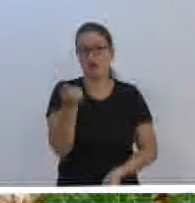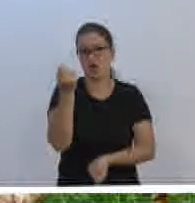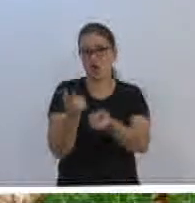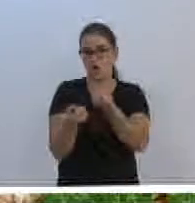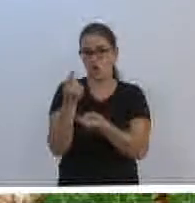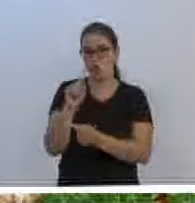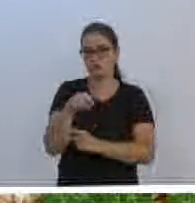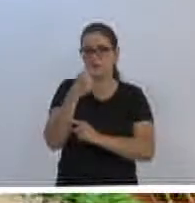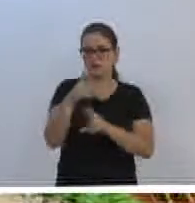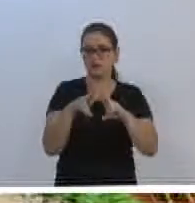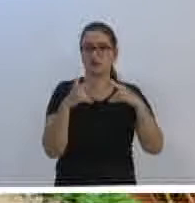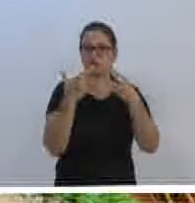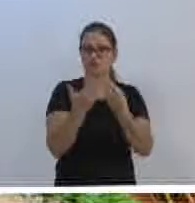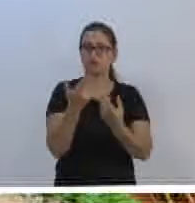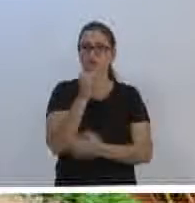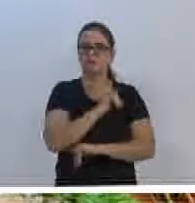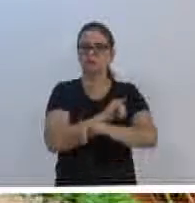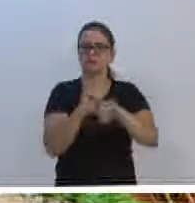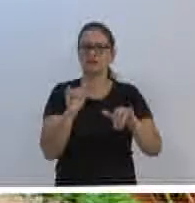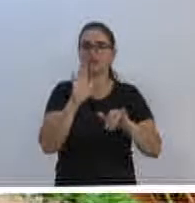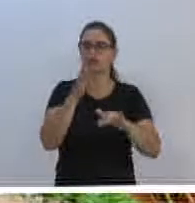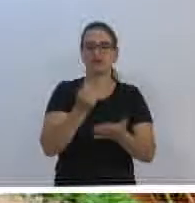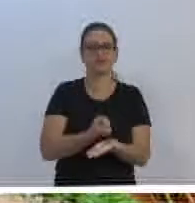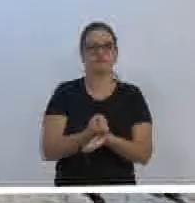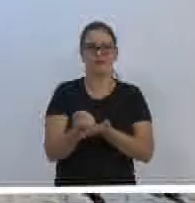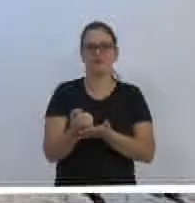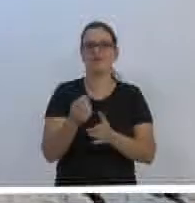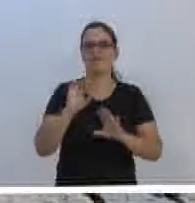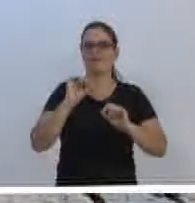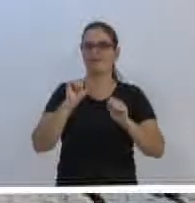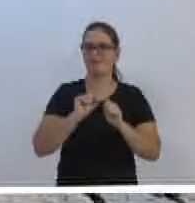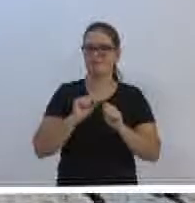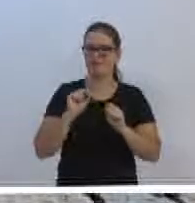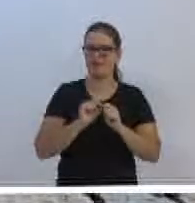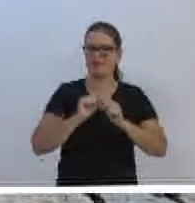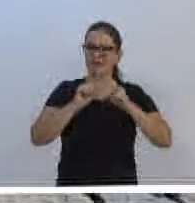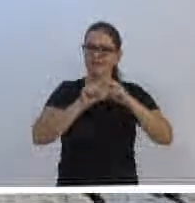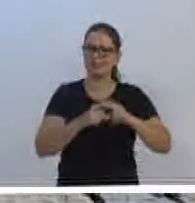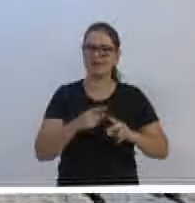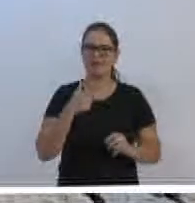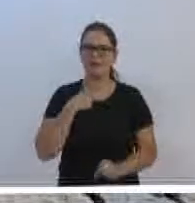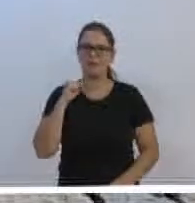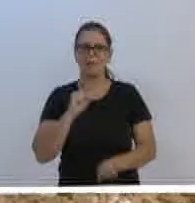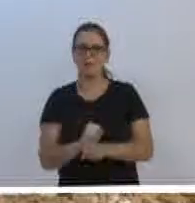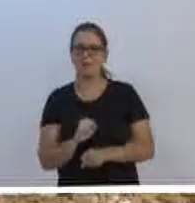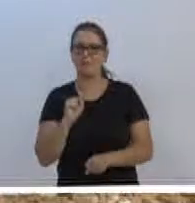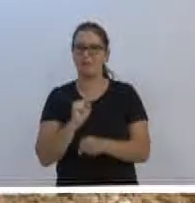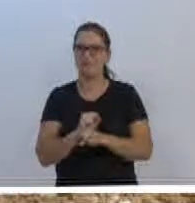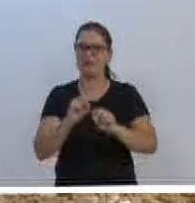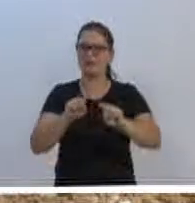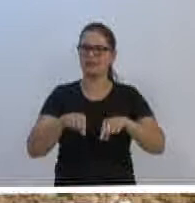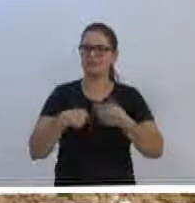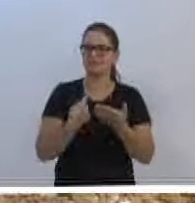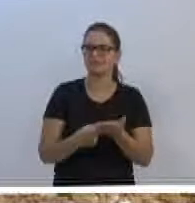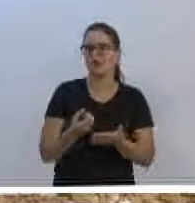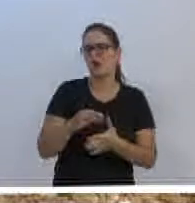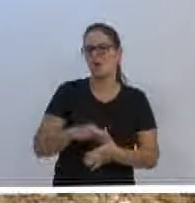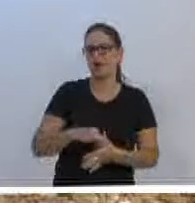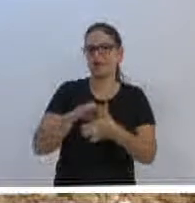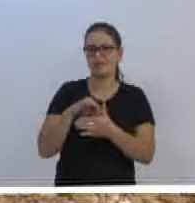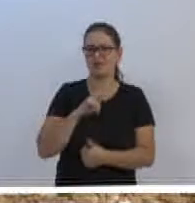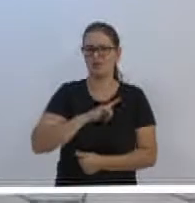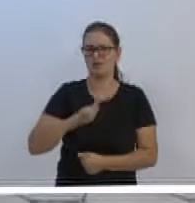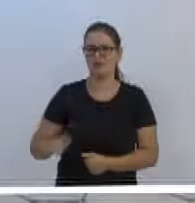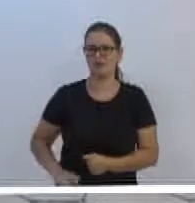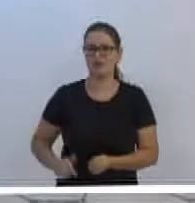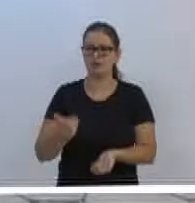próximos reuniões eu vou dizer que já foram realizadas mas não esperei a reunião o líder do governo quando